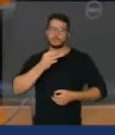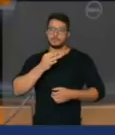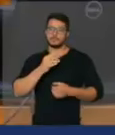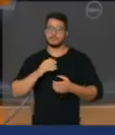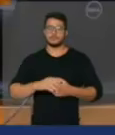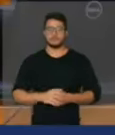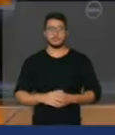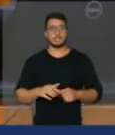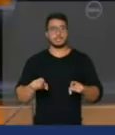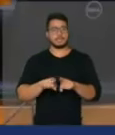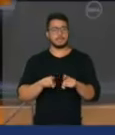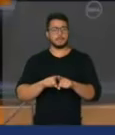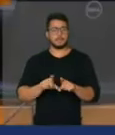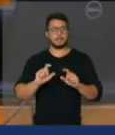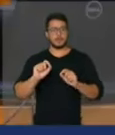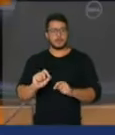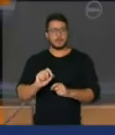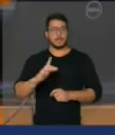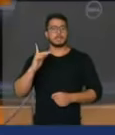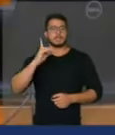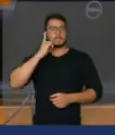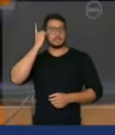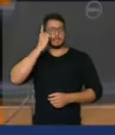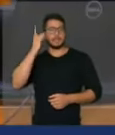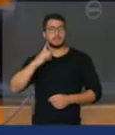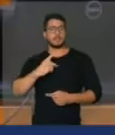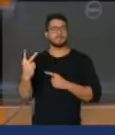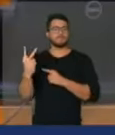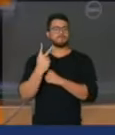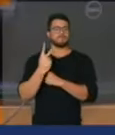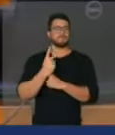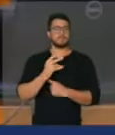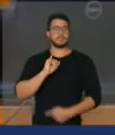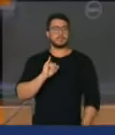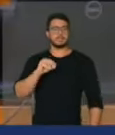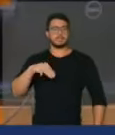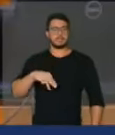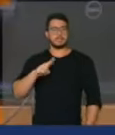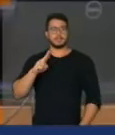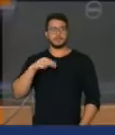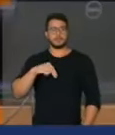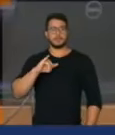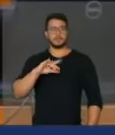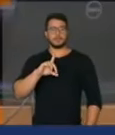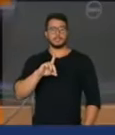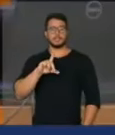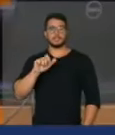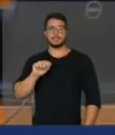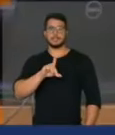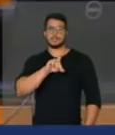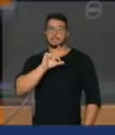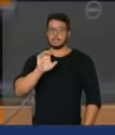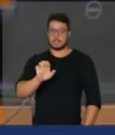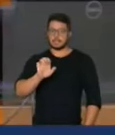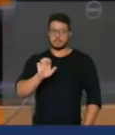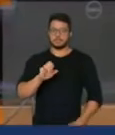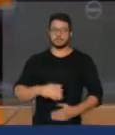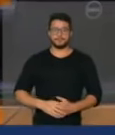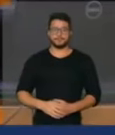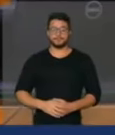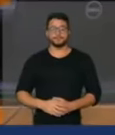a imunidade dos parlamentares. Eu estou tratando da imunidade dos parlamentares, por